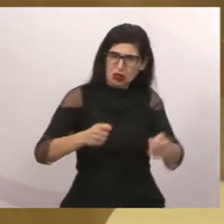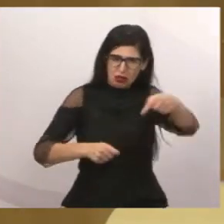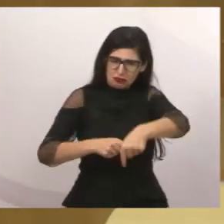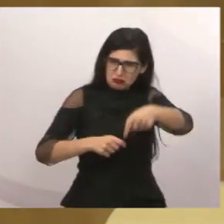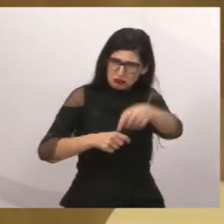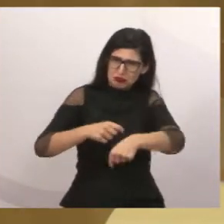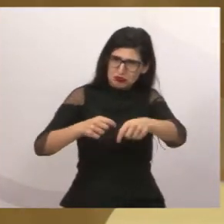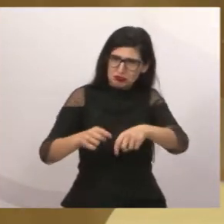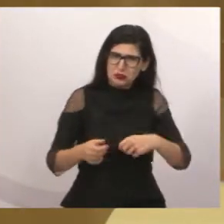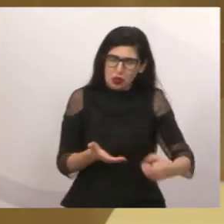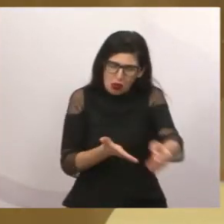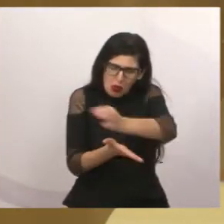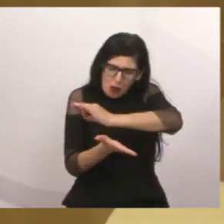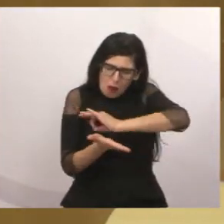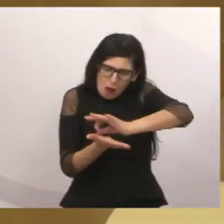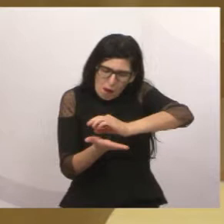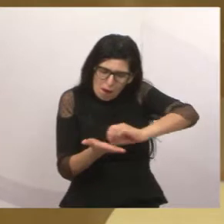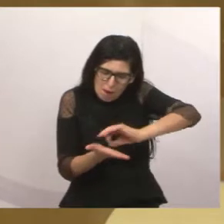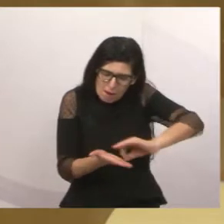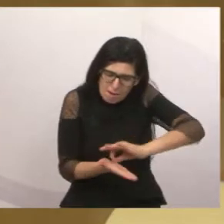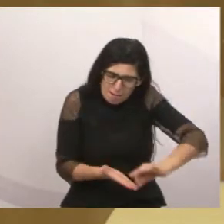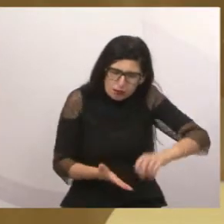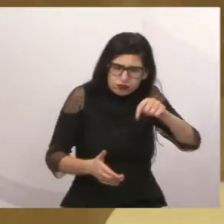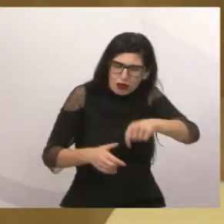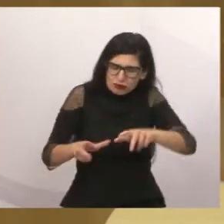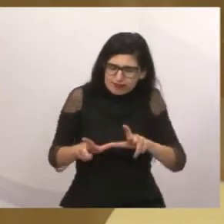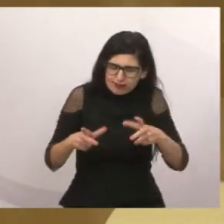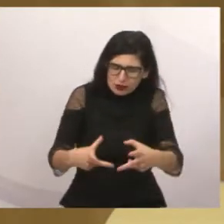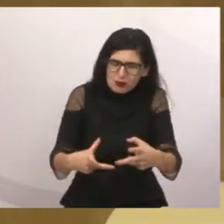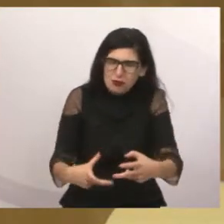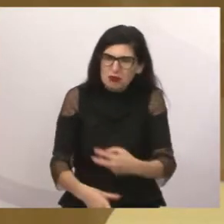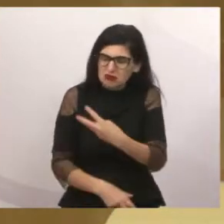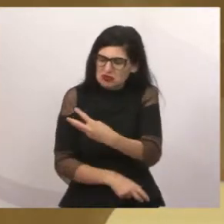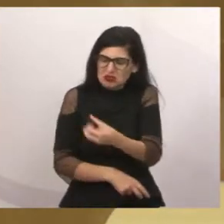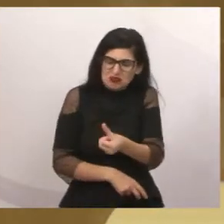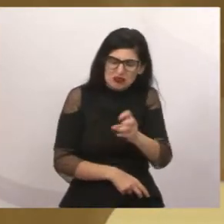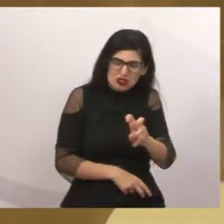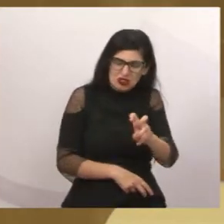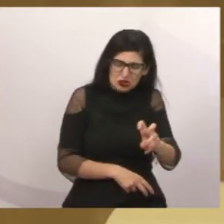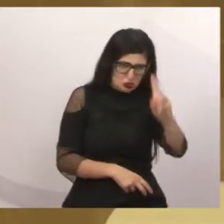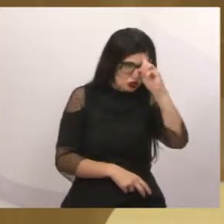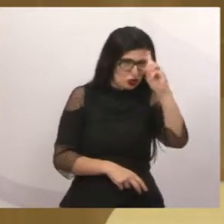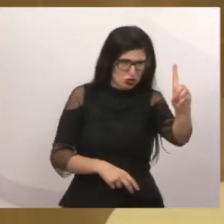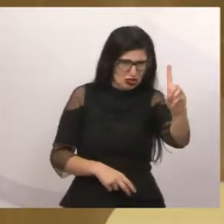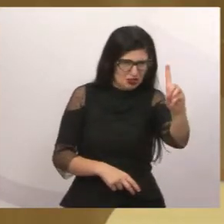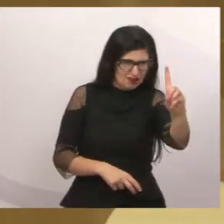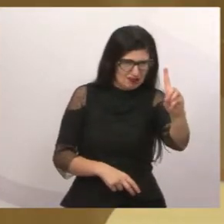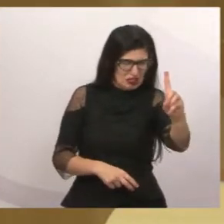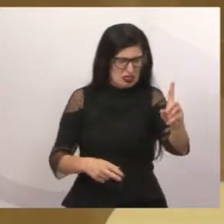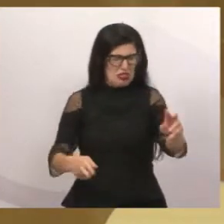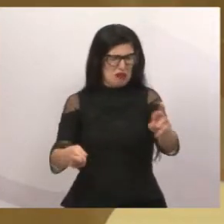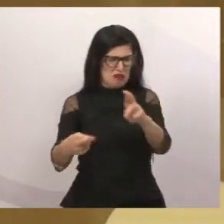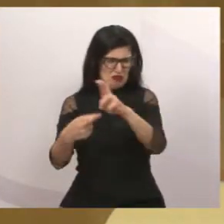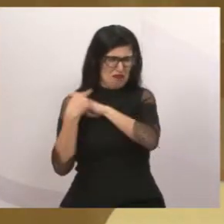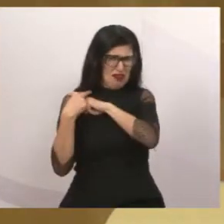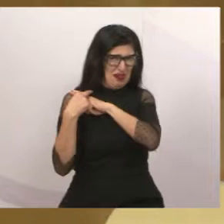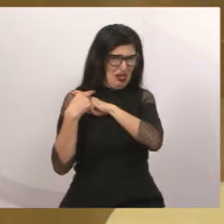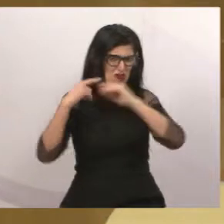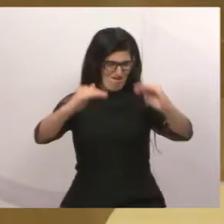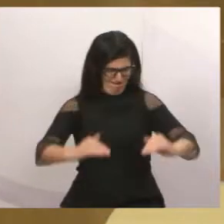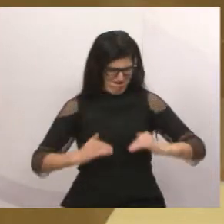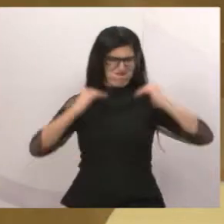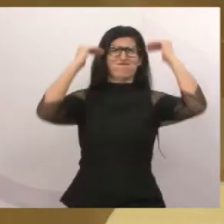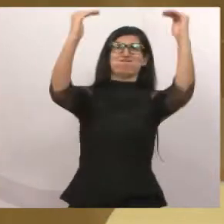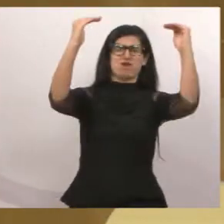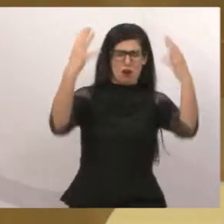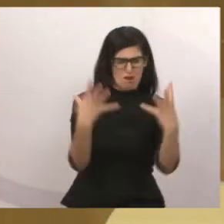auditor 365 dias dentro da Câmara Municipal, um papel de suma importância. E, no meu entendimento,